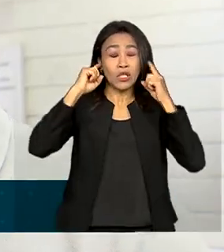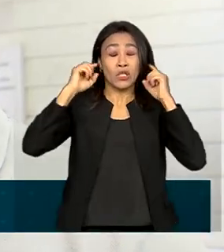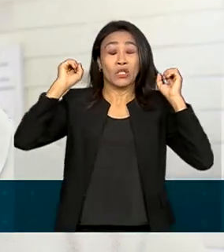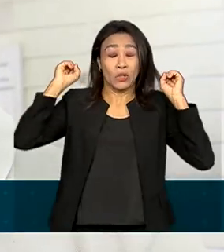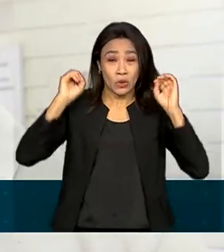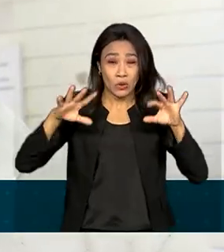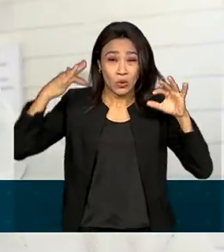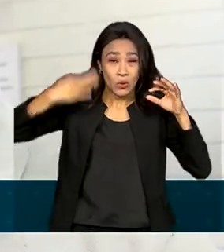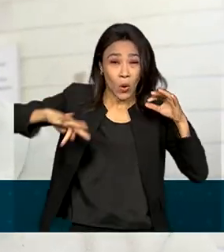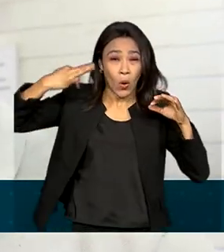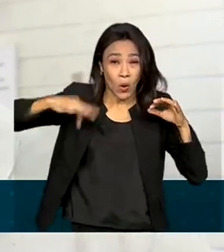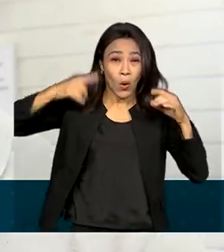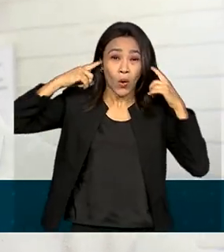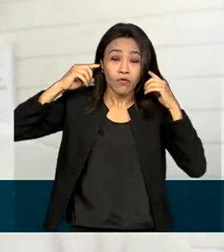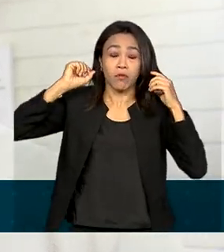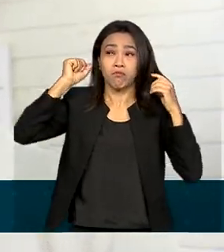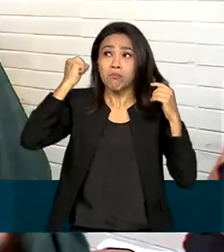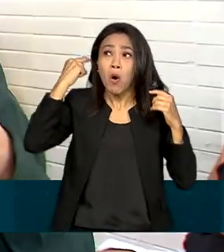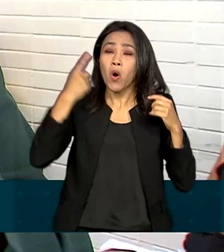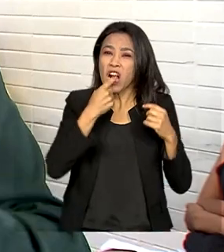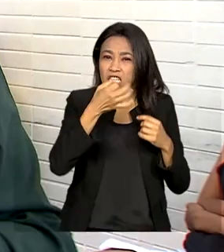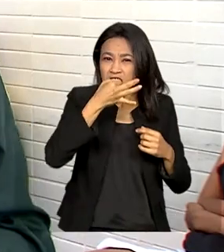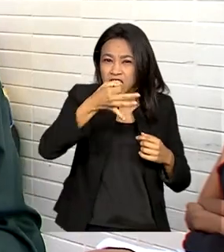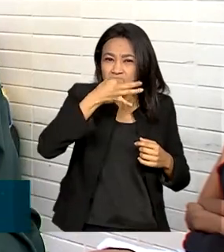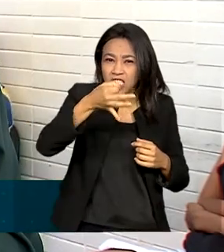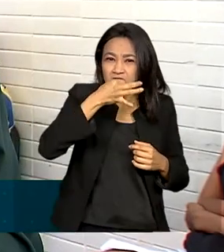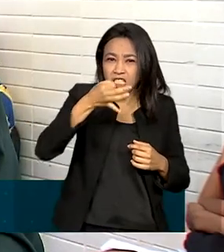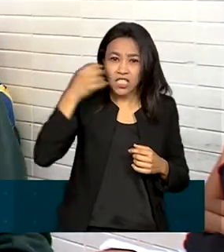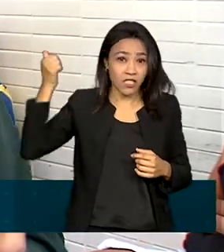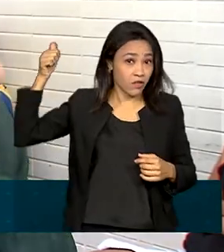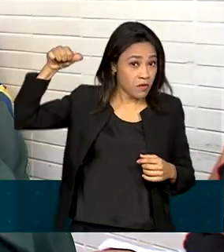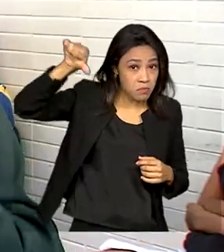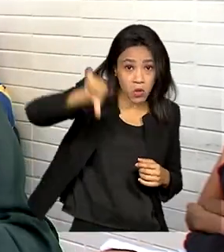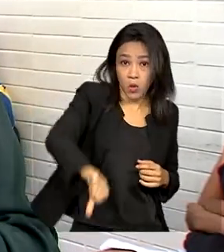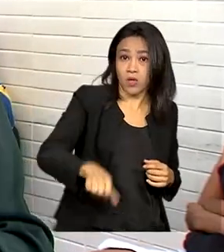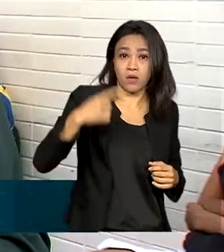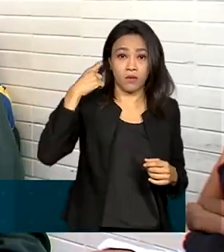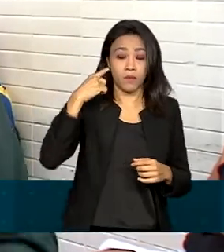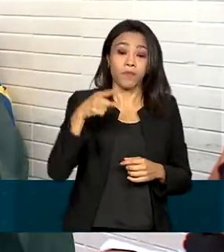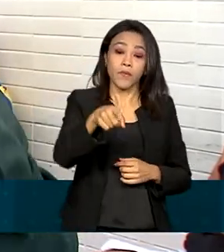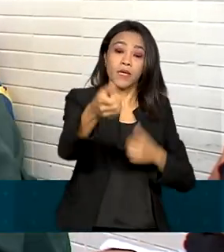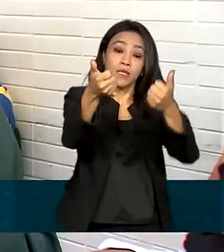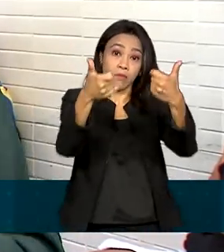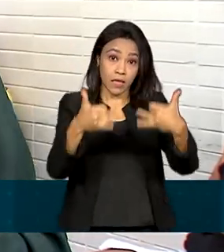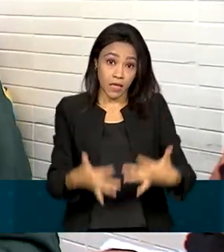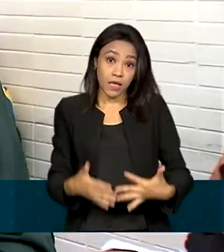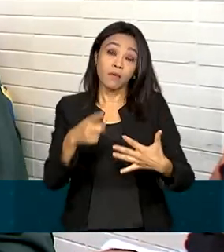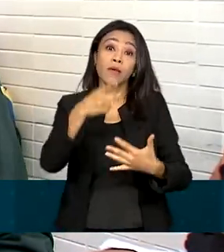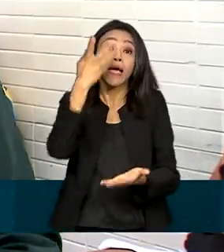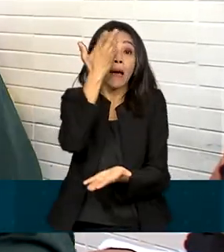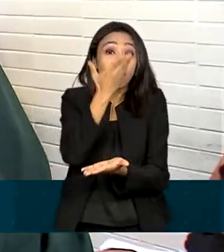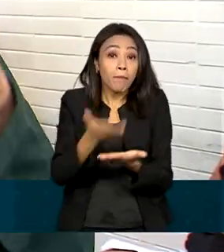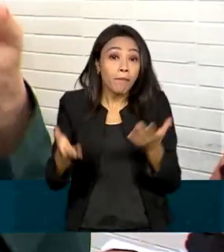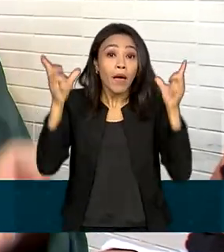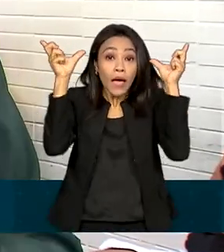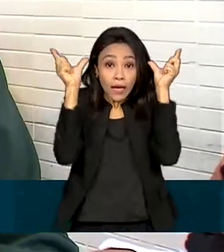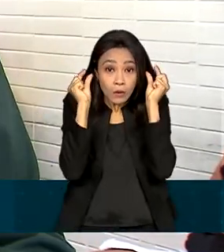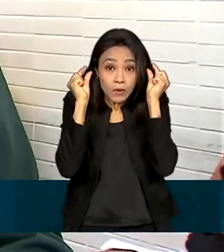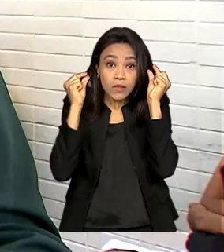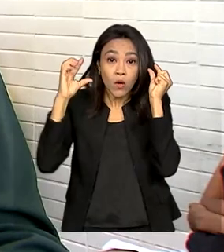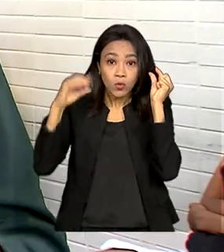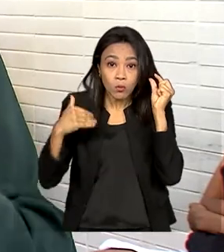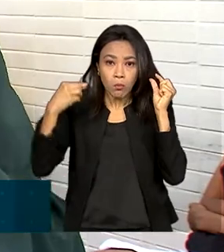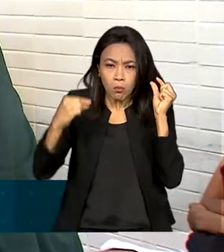bastante, estou escutando alguns zumbidos e veio piorando. O Ministério da Saúde alerta que a perda auditiva é gradativa e, na maioria